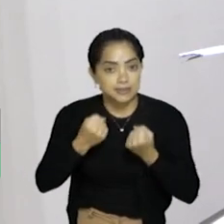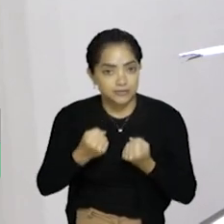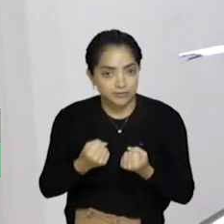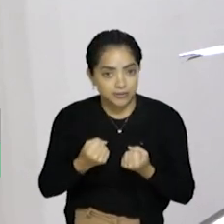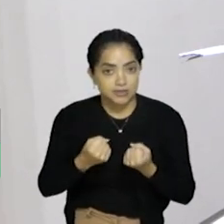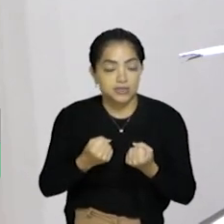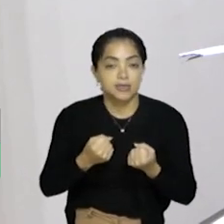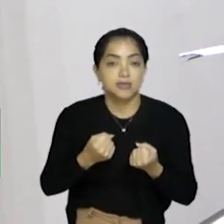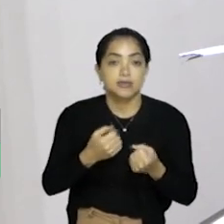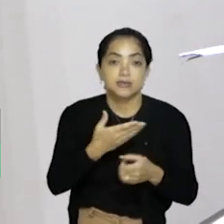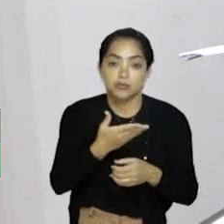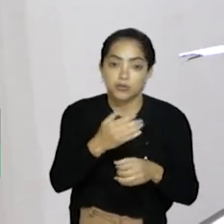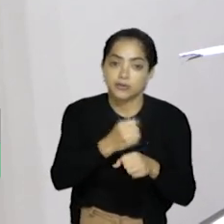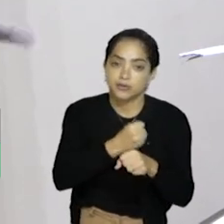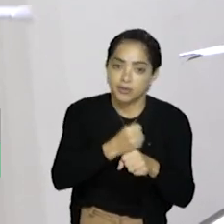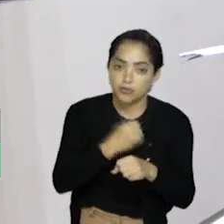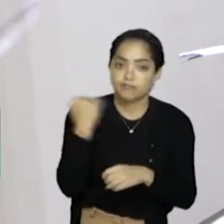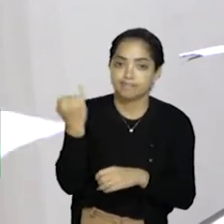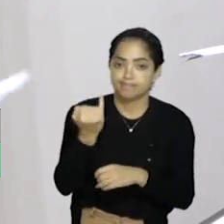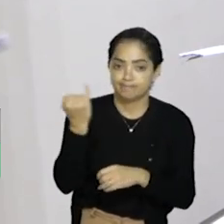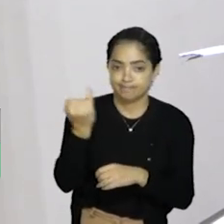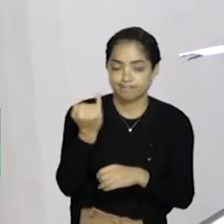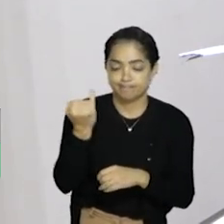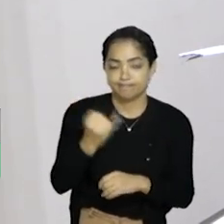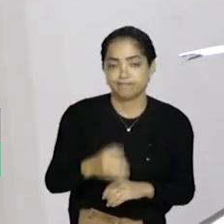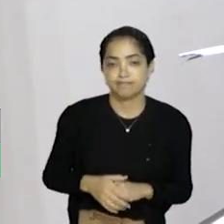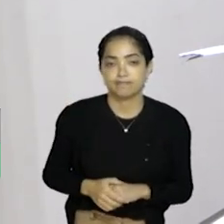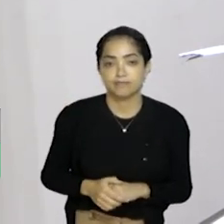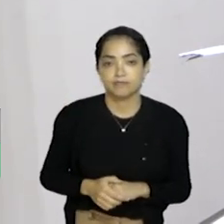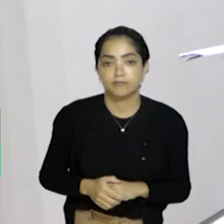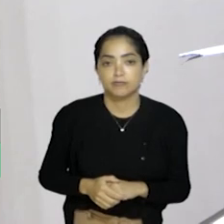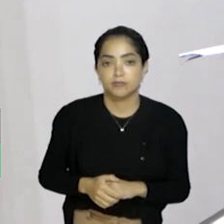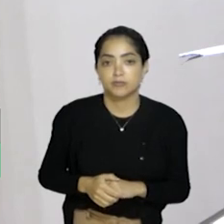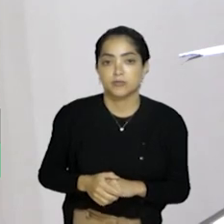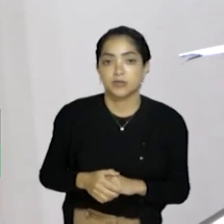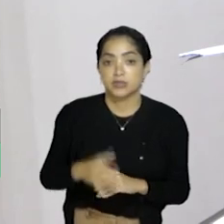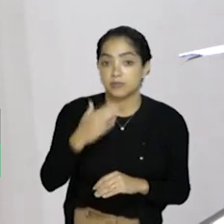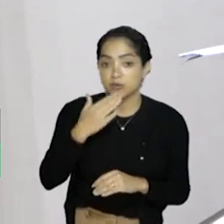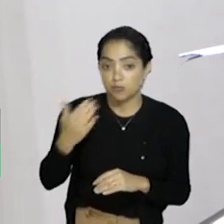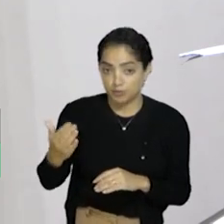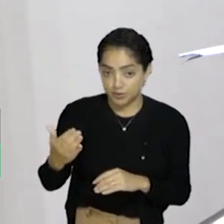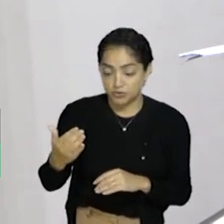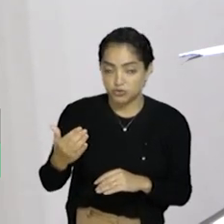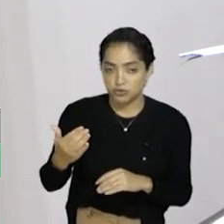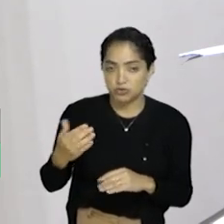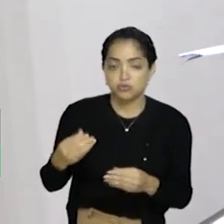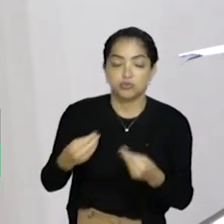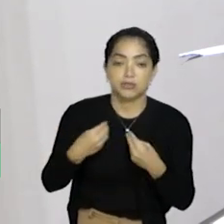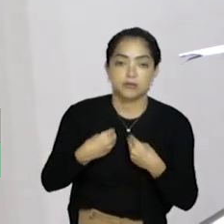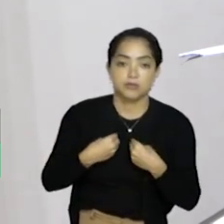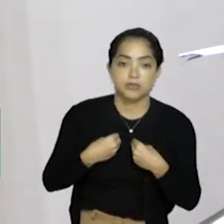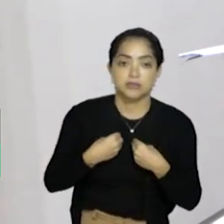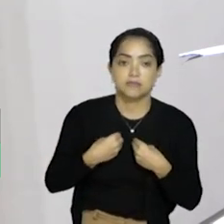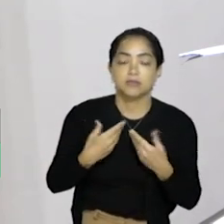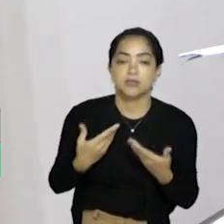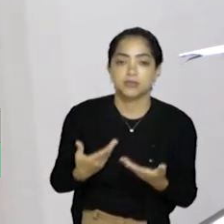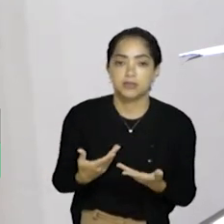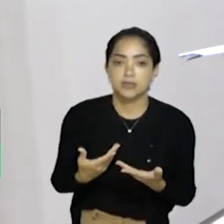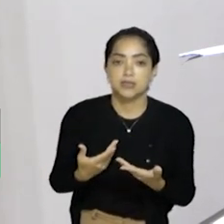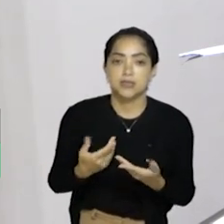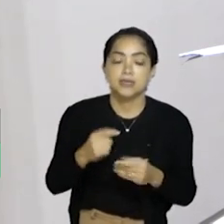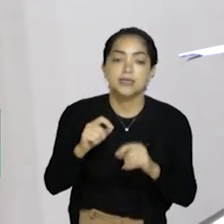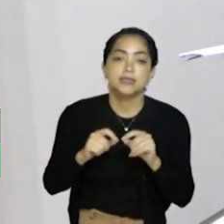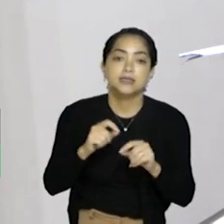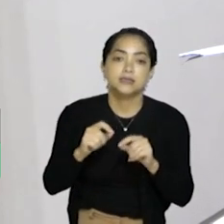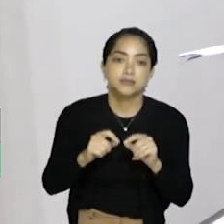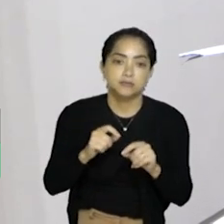das obras importantes eu recebi um pleiton de lideranças em Joinville no que